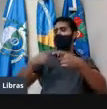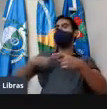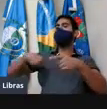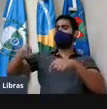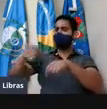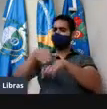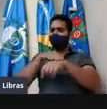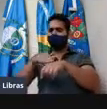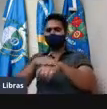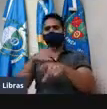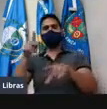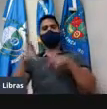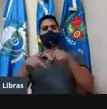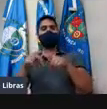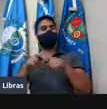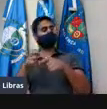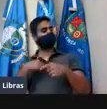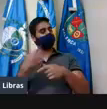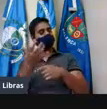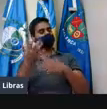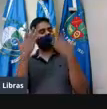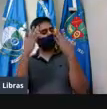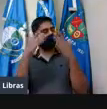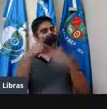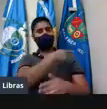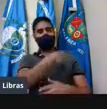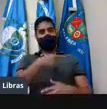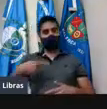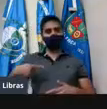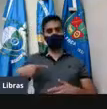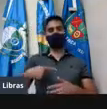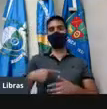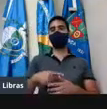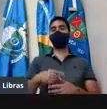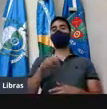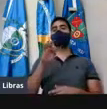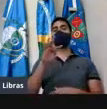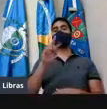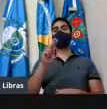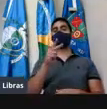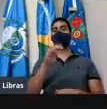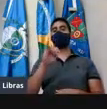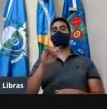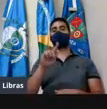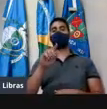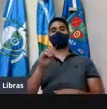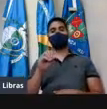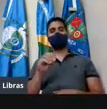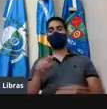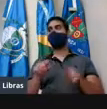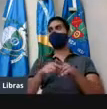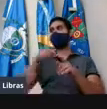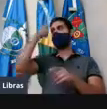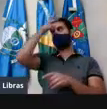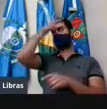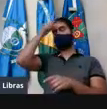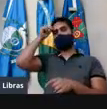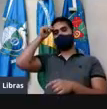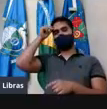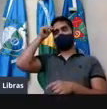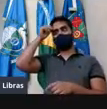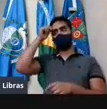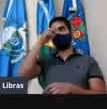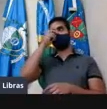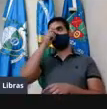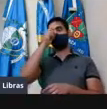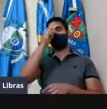com a população. Quero parabenizar o presidente da Associação de Moradores, o Thiago MacGregor, e o prefeito. A gente morde, a gente assopra, né? Agora o